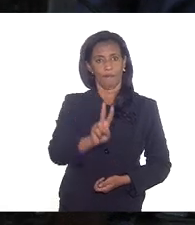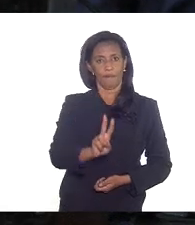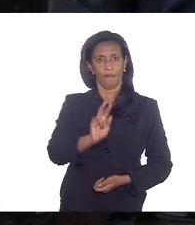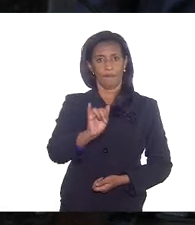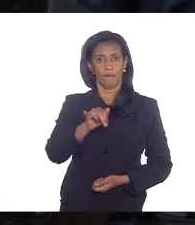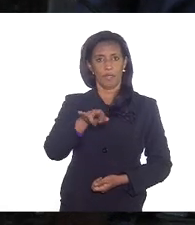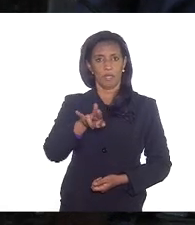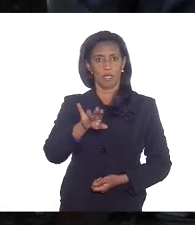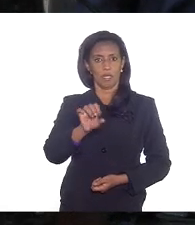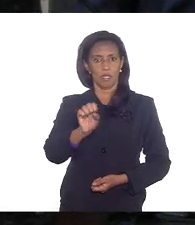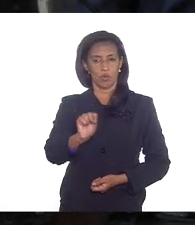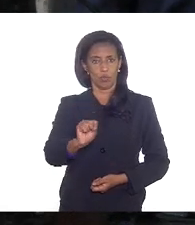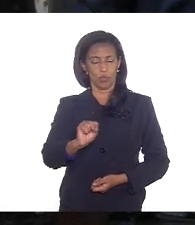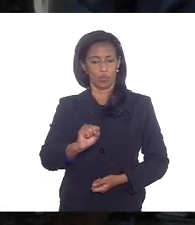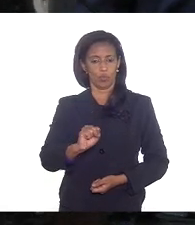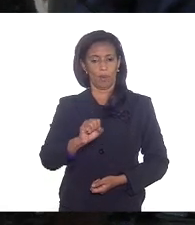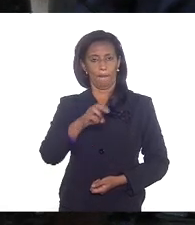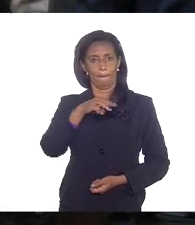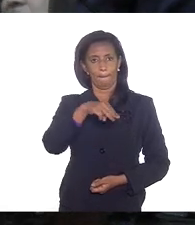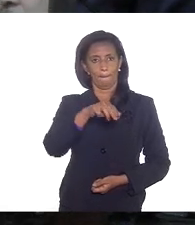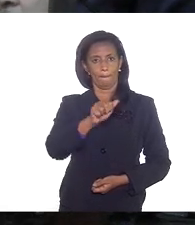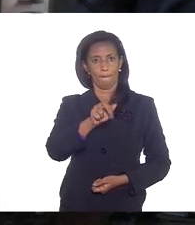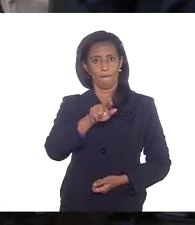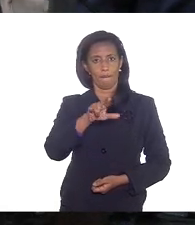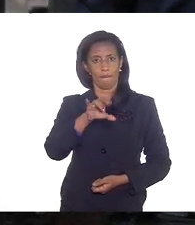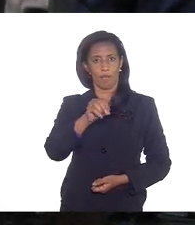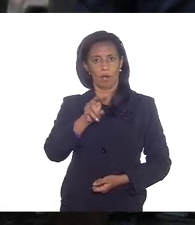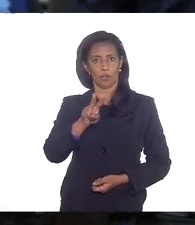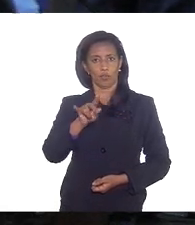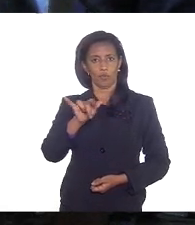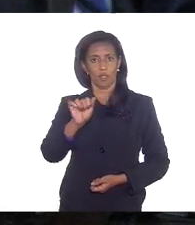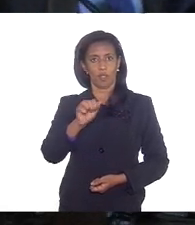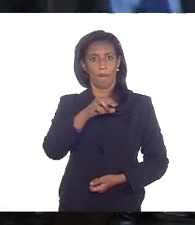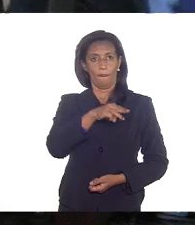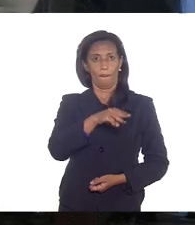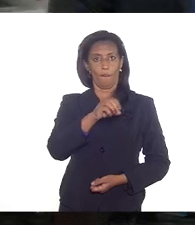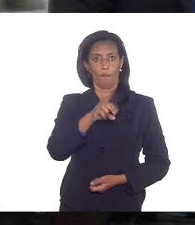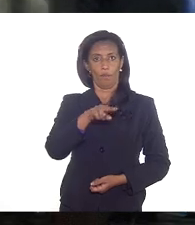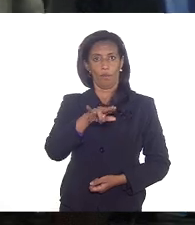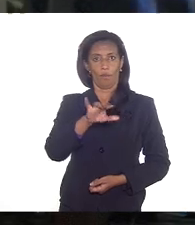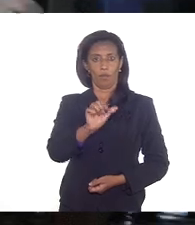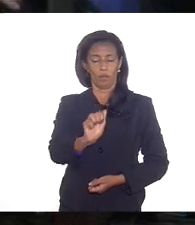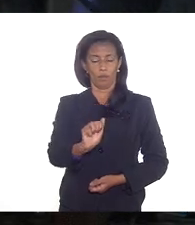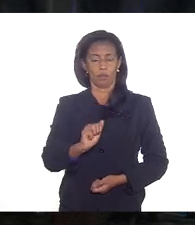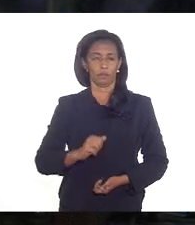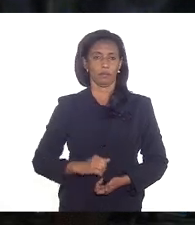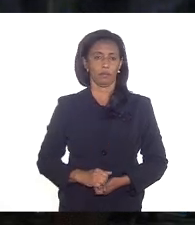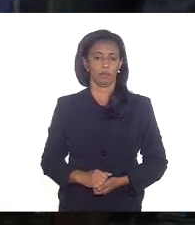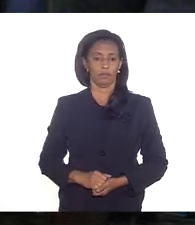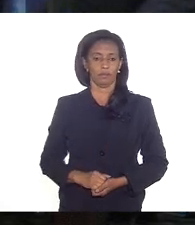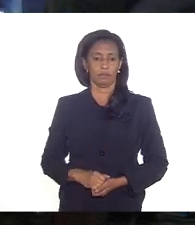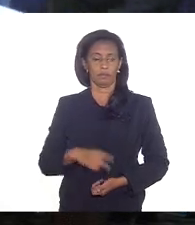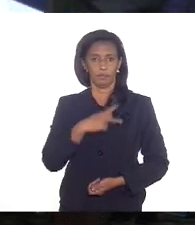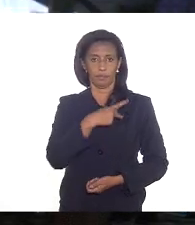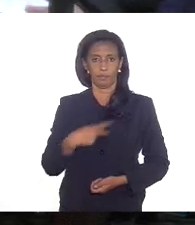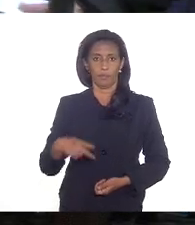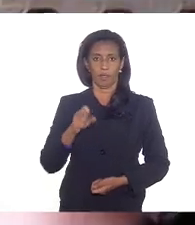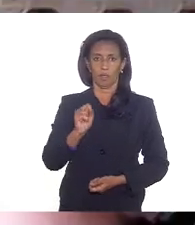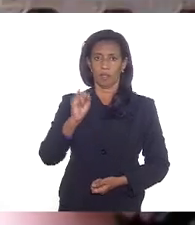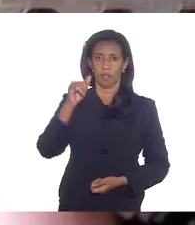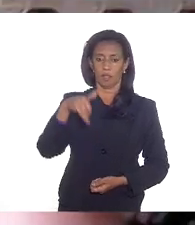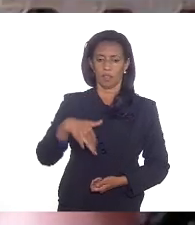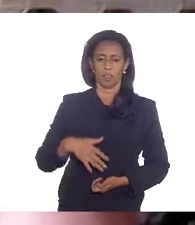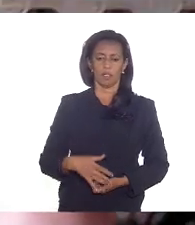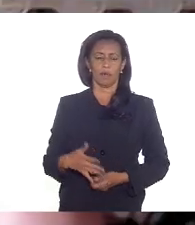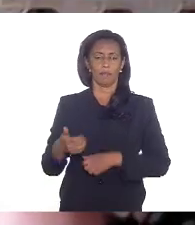Vinicius Deputado Marcus Vinicius Deputado da Mônica Francisco Presidente o voto É